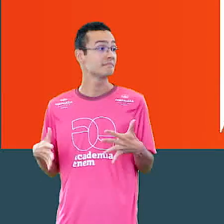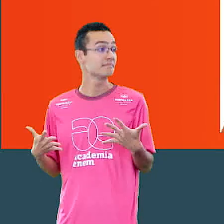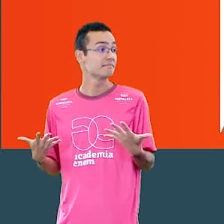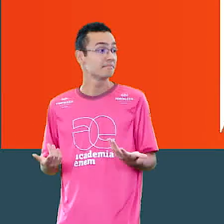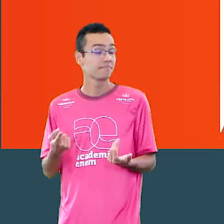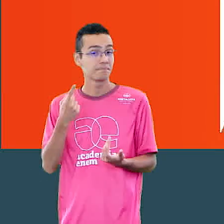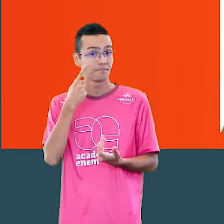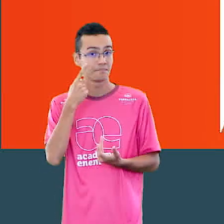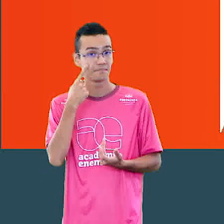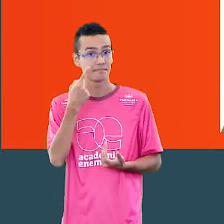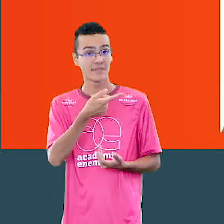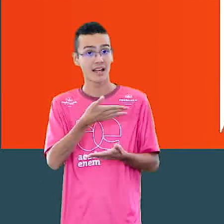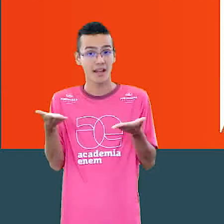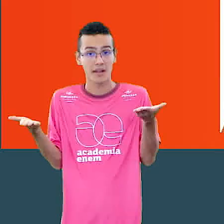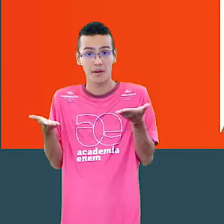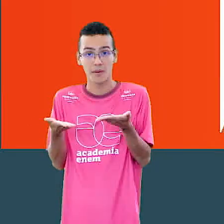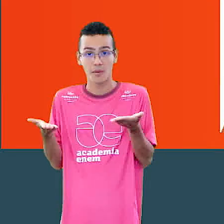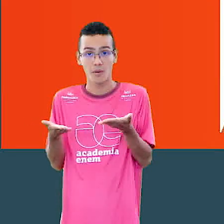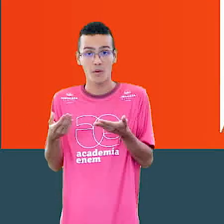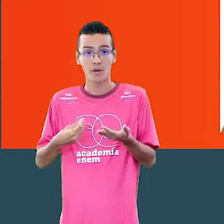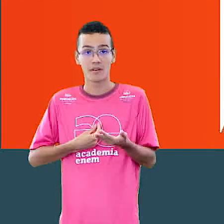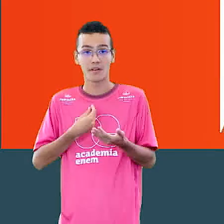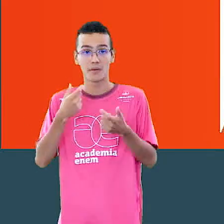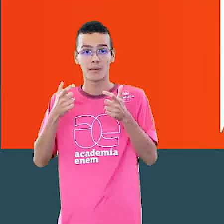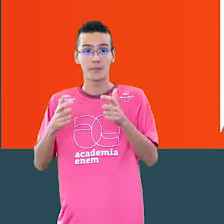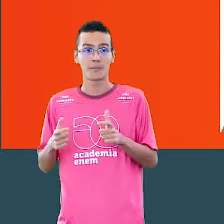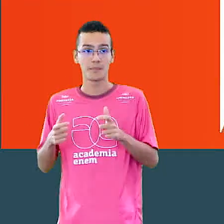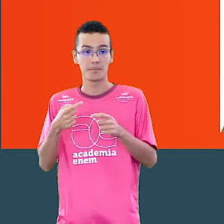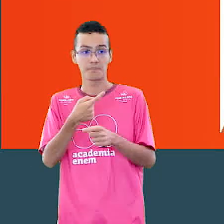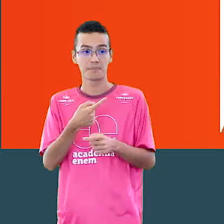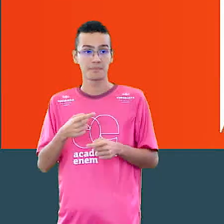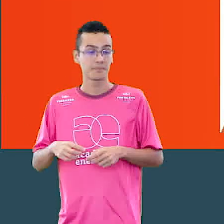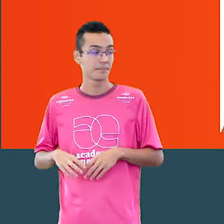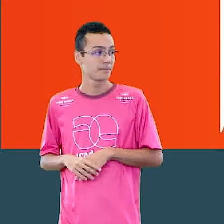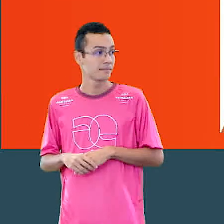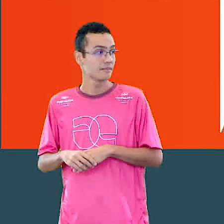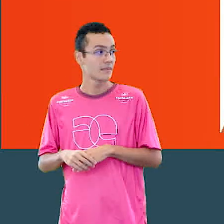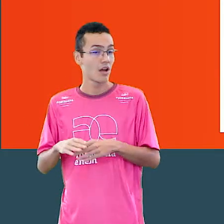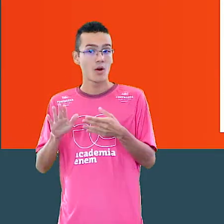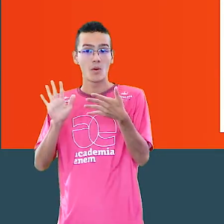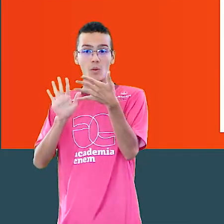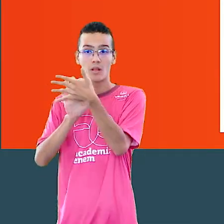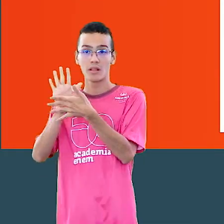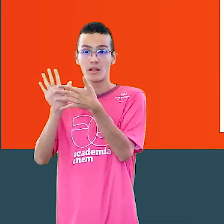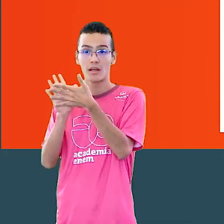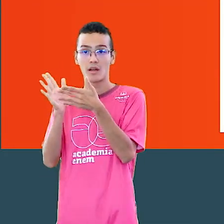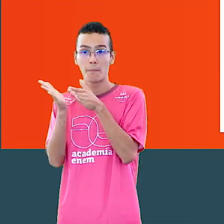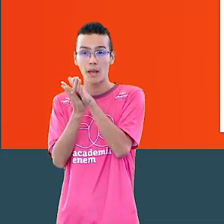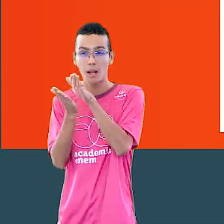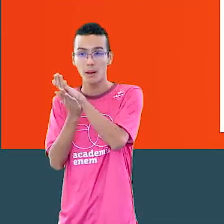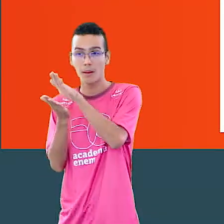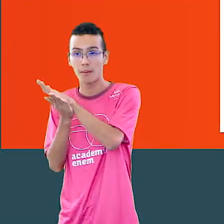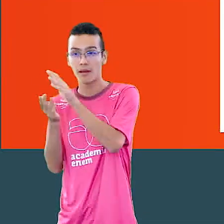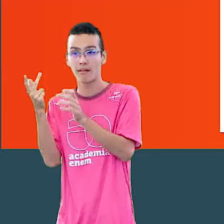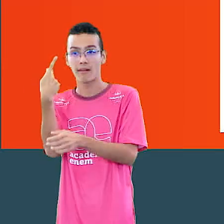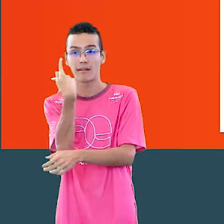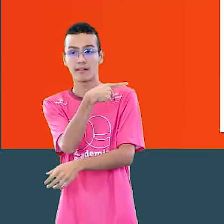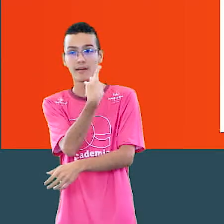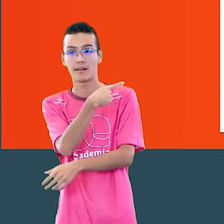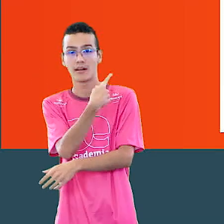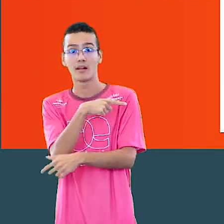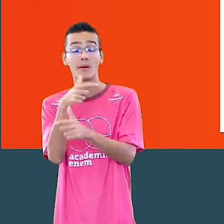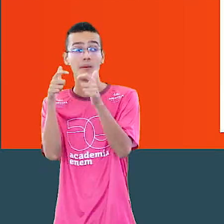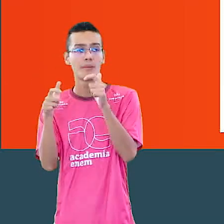só onde é que ela está. Olha só onde é que os textos dela estão. Olha